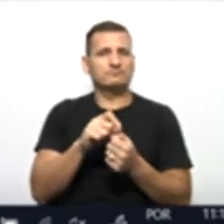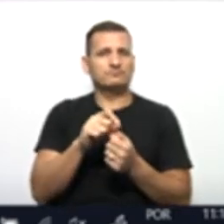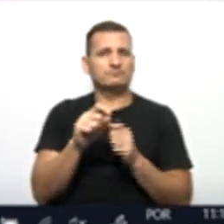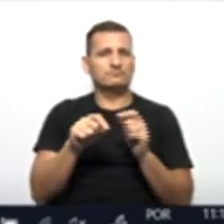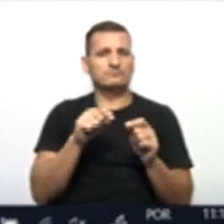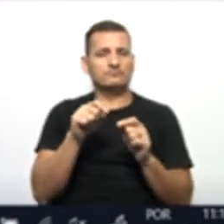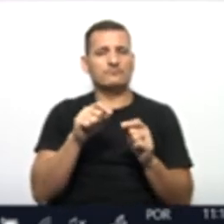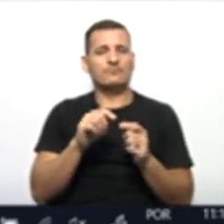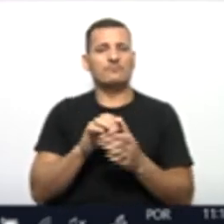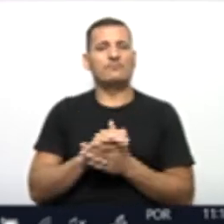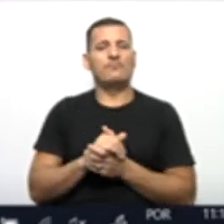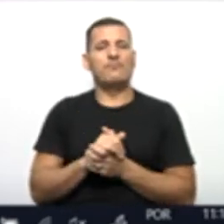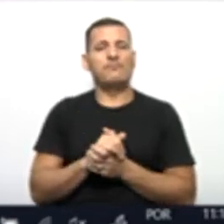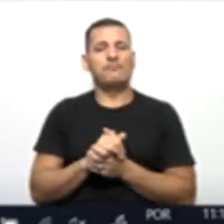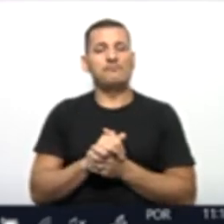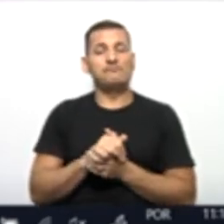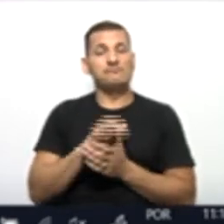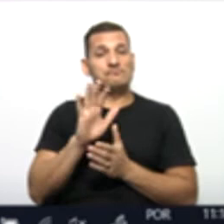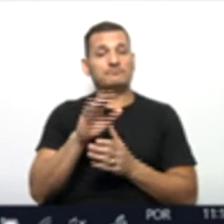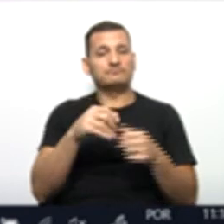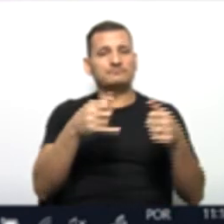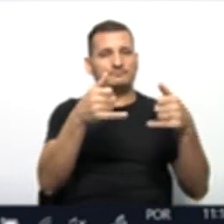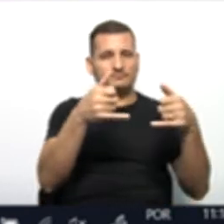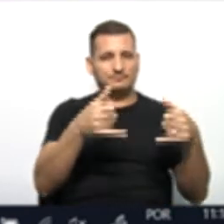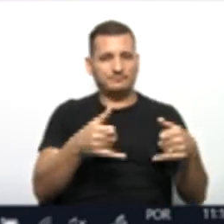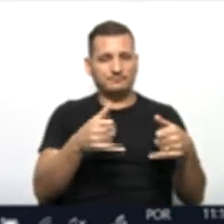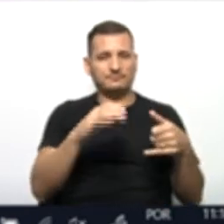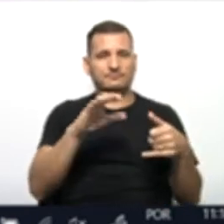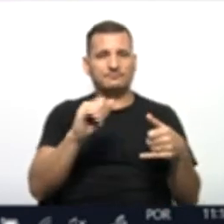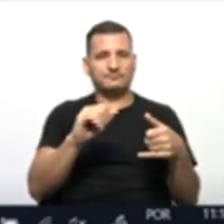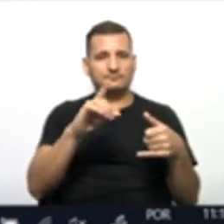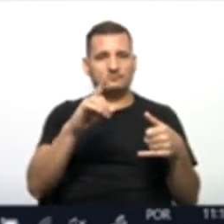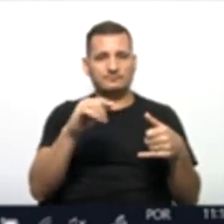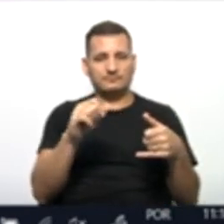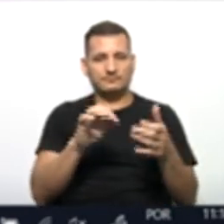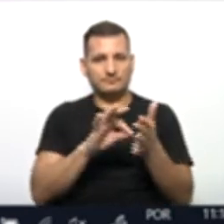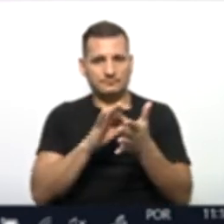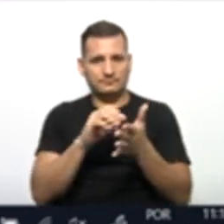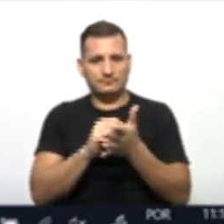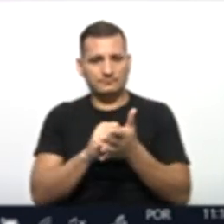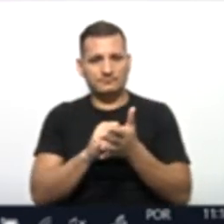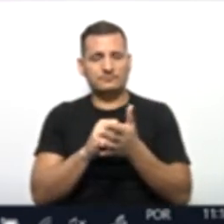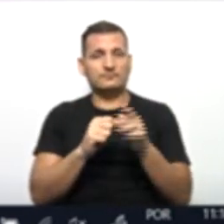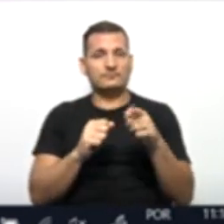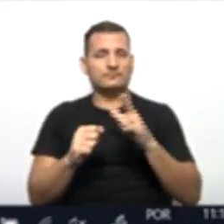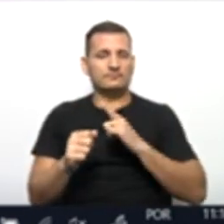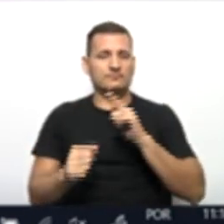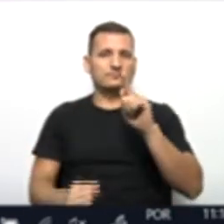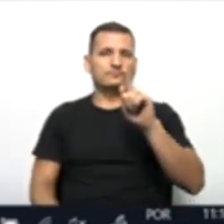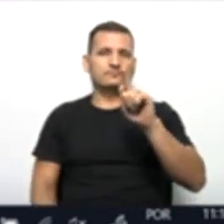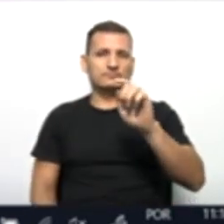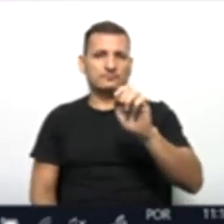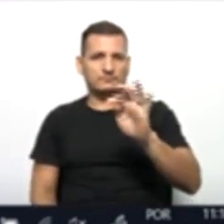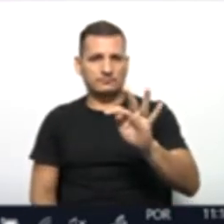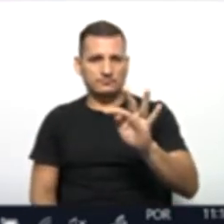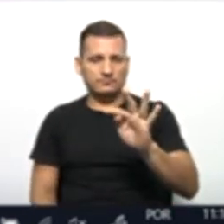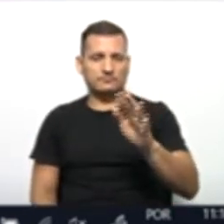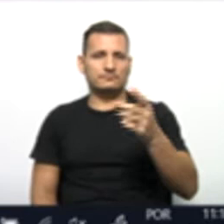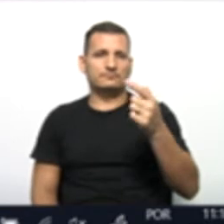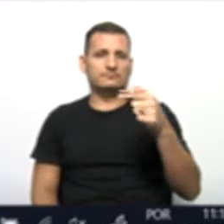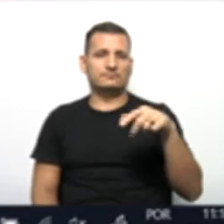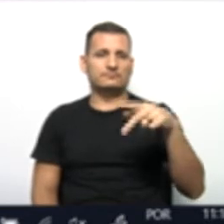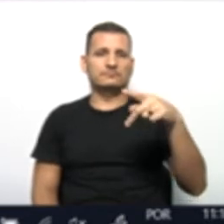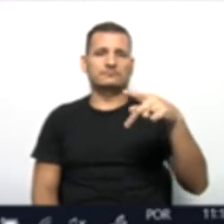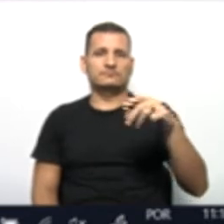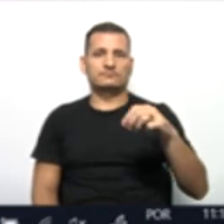é a função cadastra contato ela será contida de ghat e post o jet e pôs